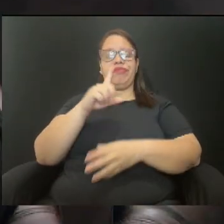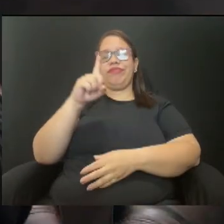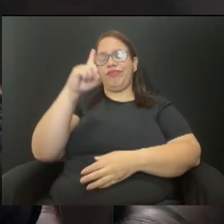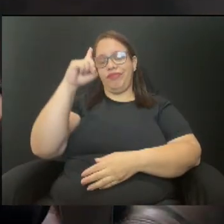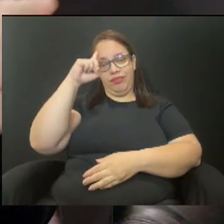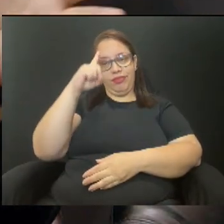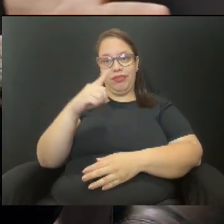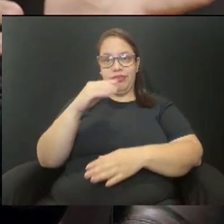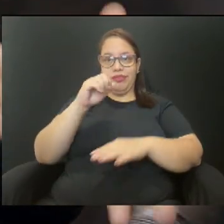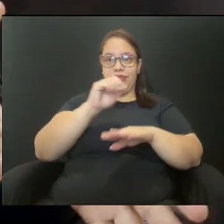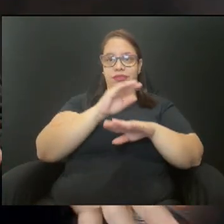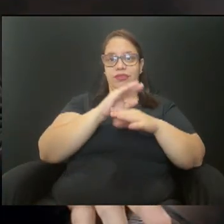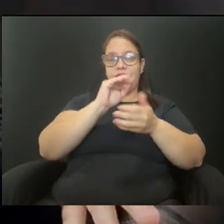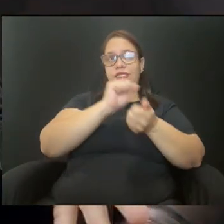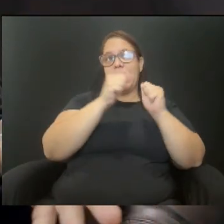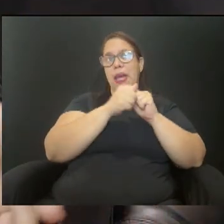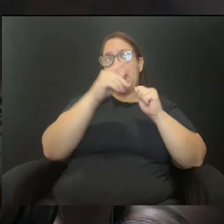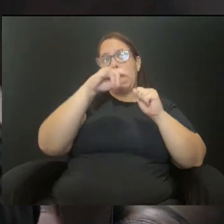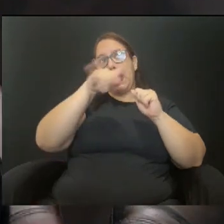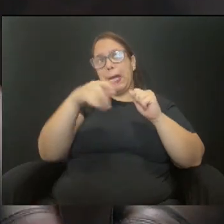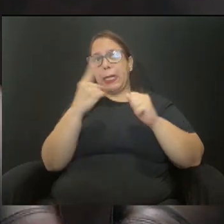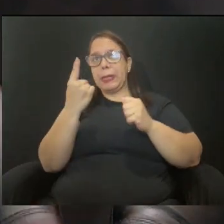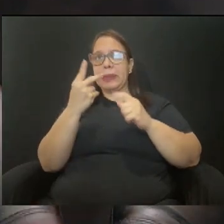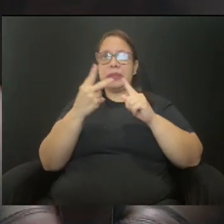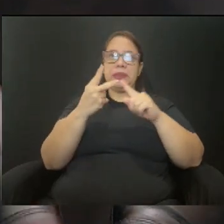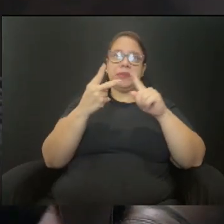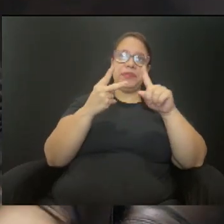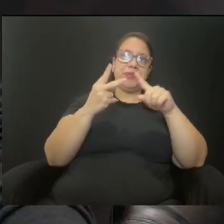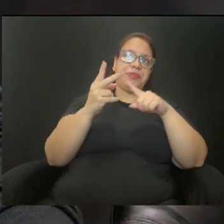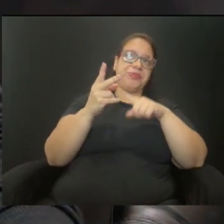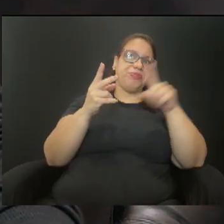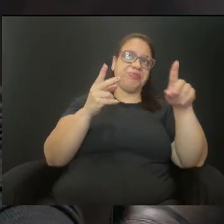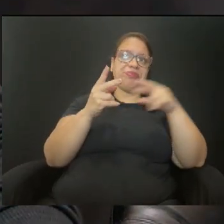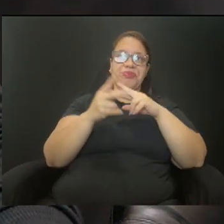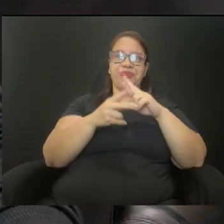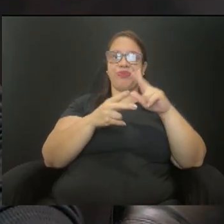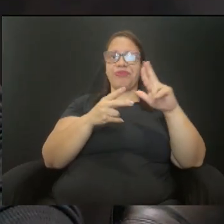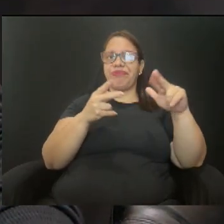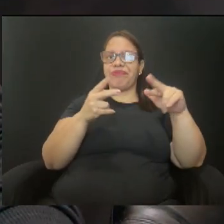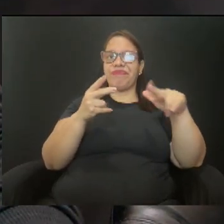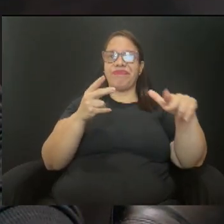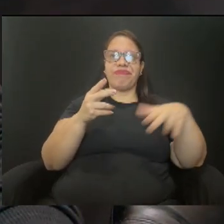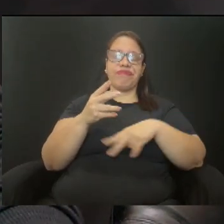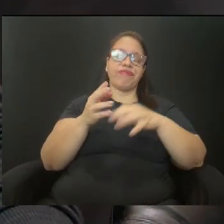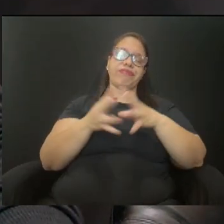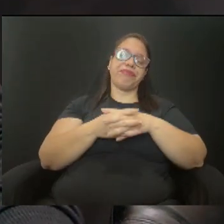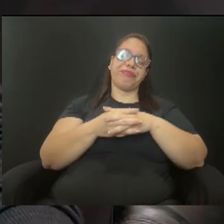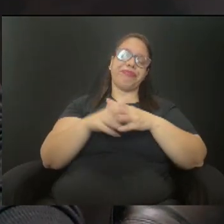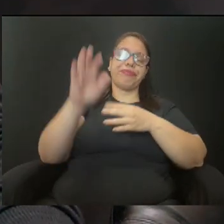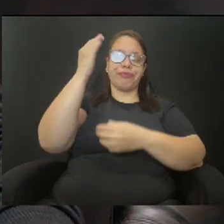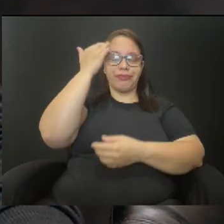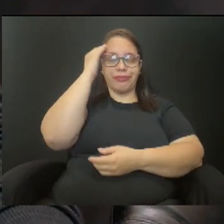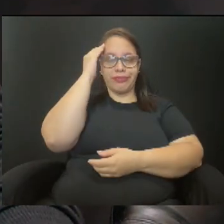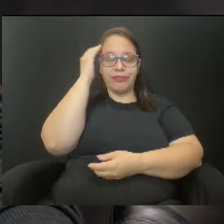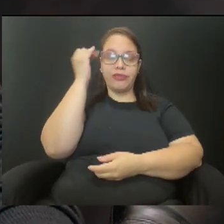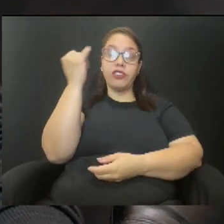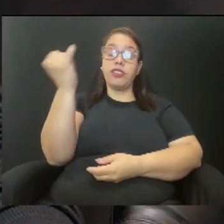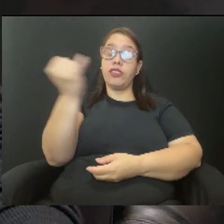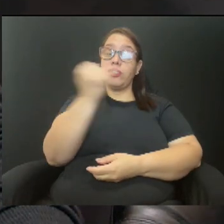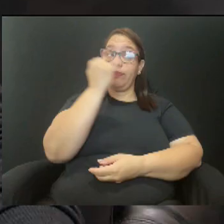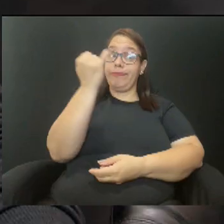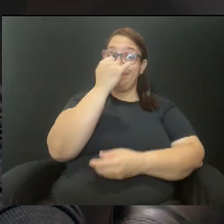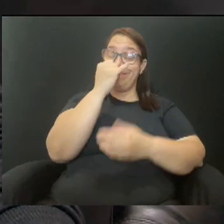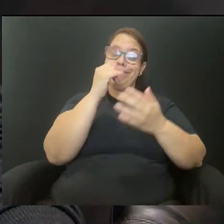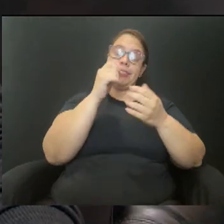isso, PJ é isso, trabalhar como autônomo é aquilo. Cada caso é um caso e você entender é essencial, botar na ponta do lápis e